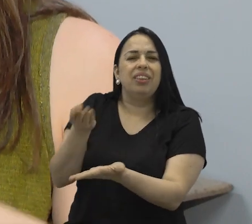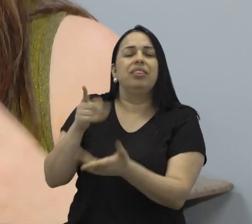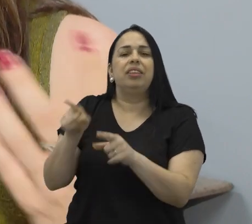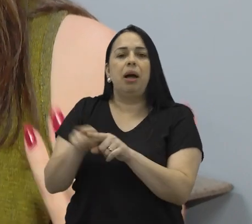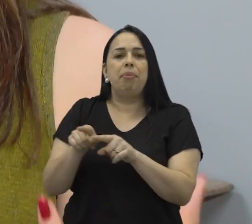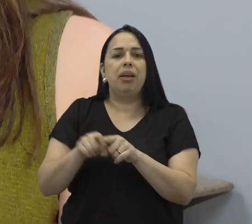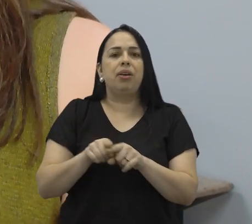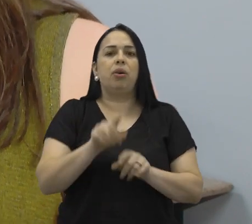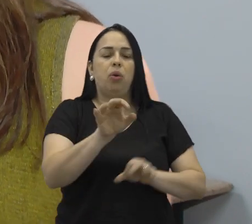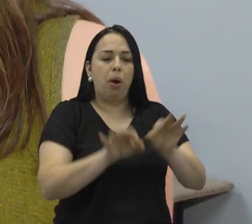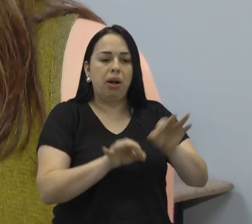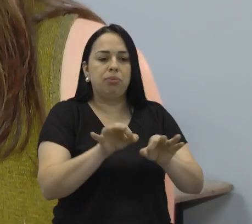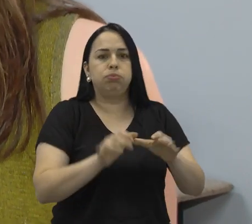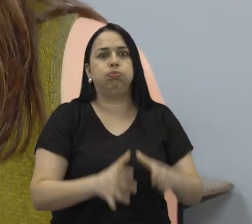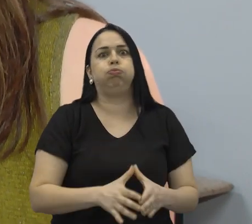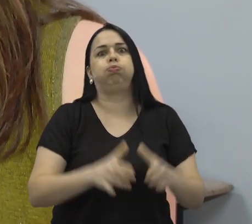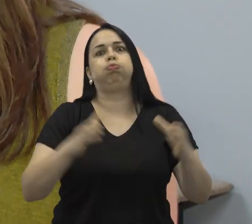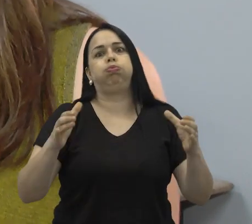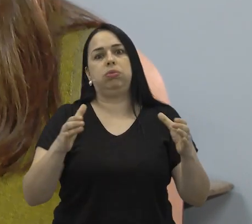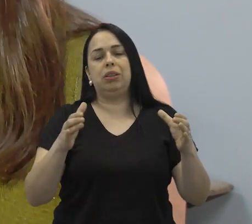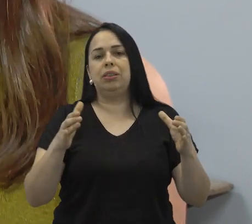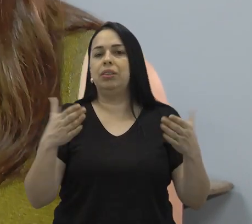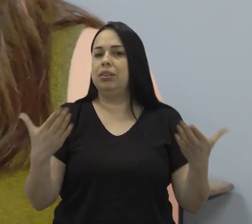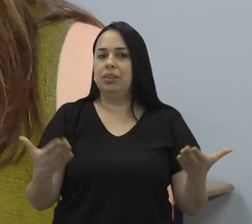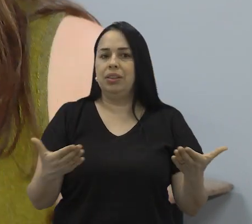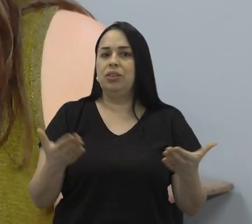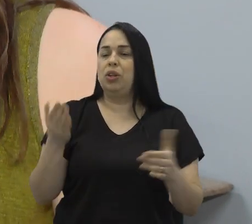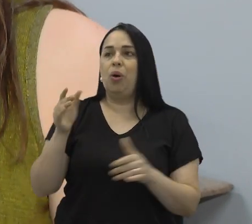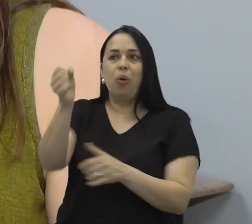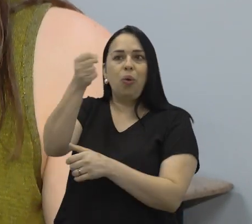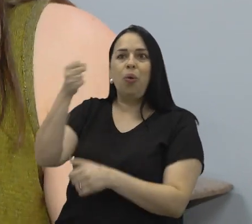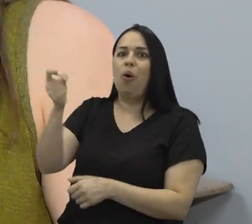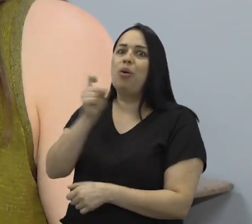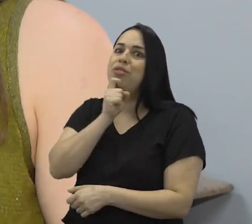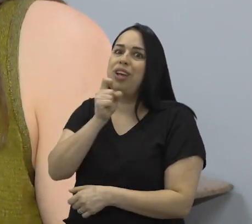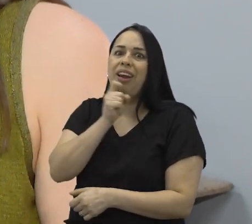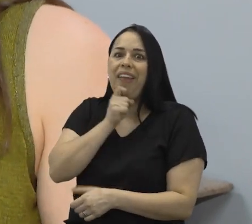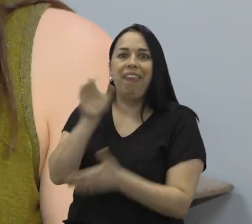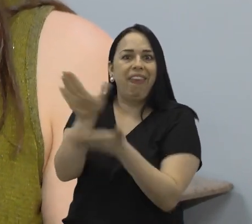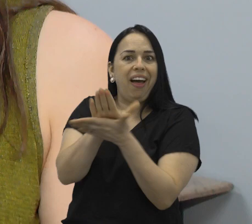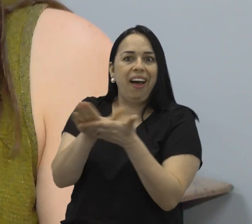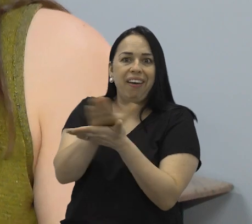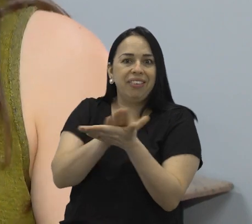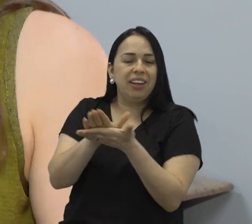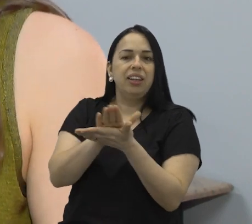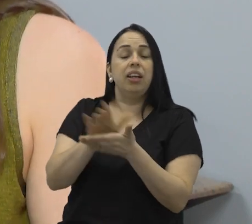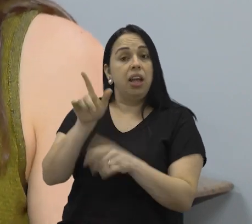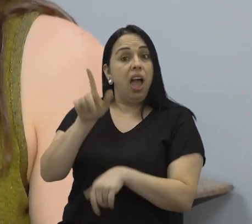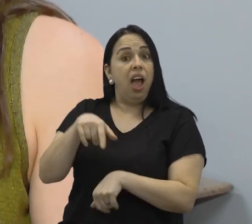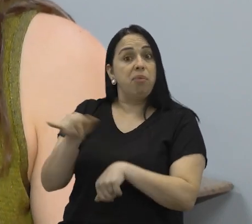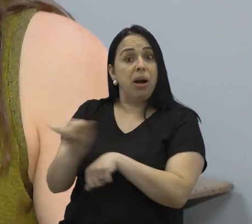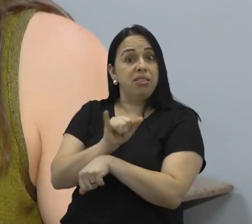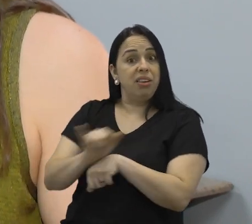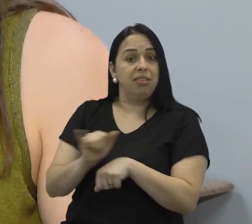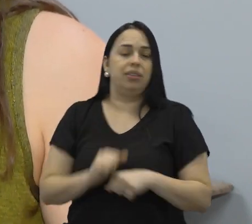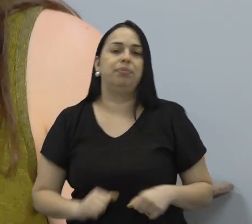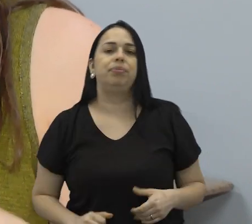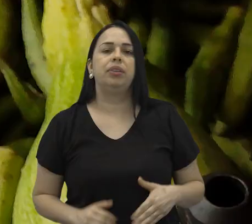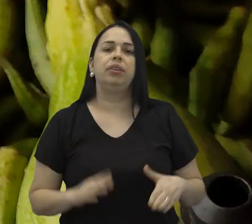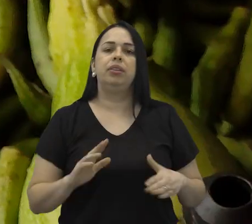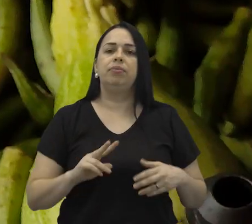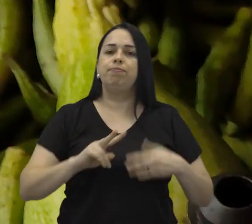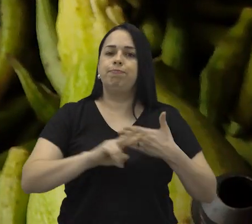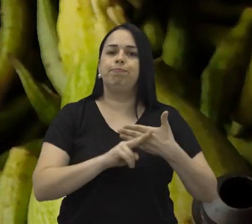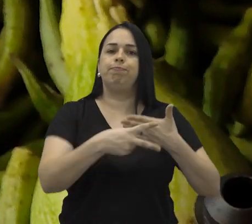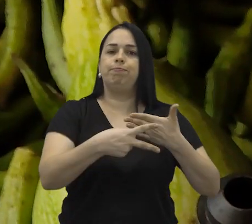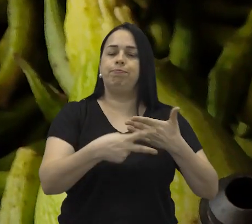acabo fazendo também, produzindo alimentos em maior quantidade, não congelando, que é uma estratégia também da gente combater o desperdício.